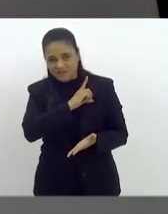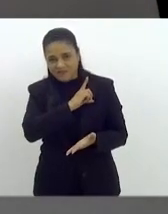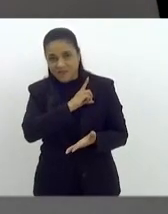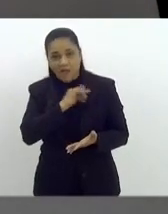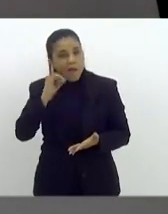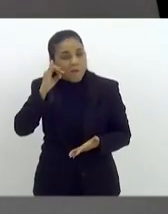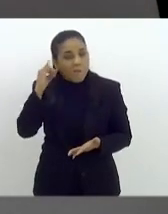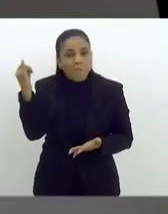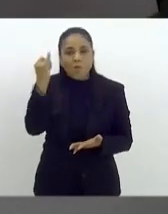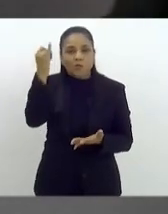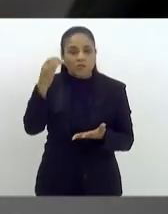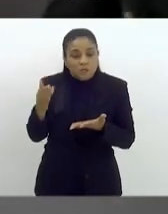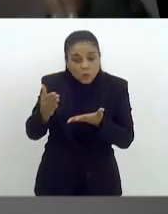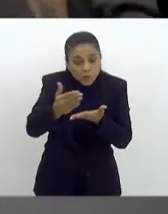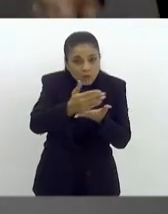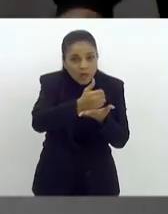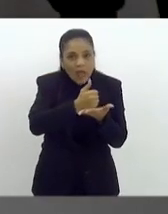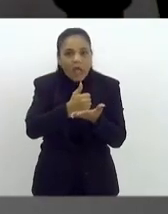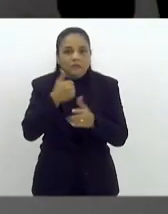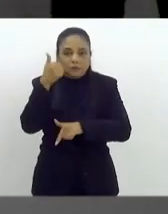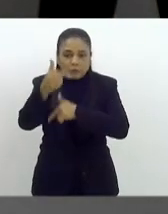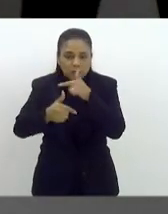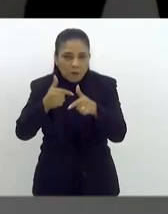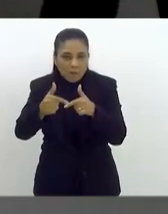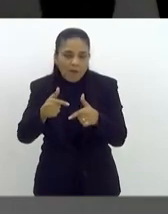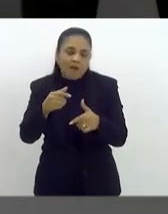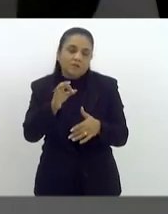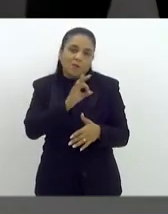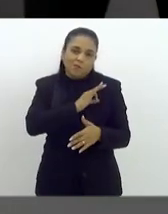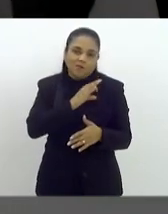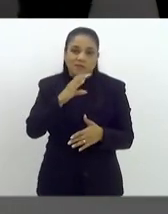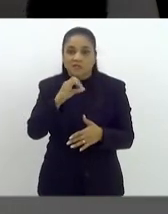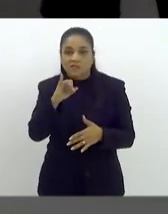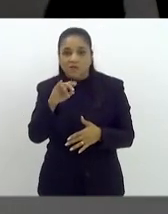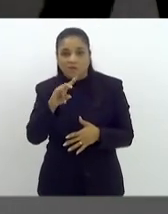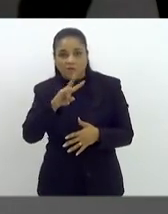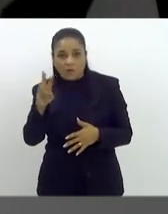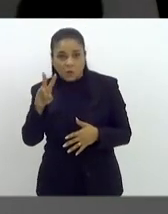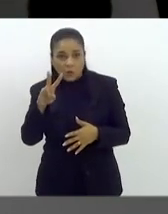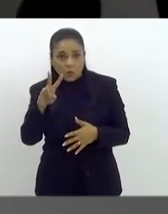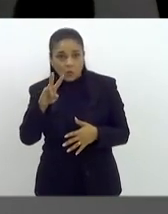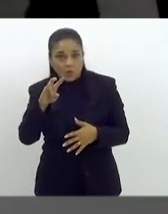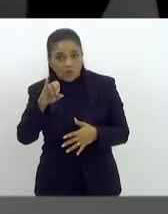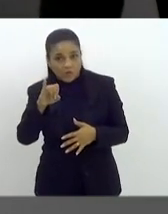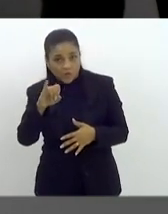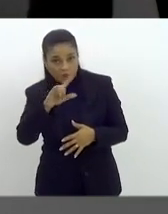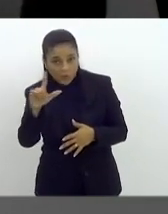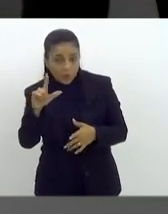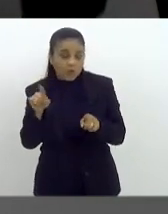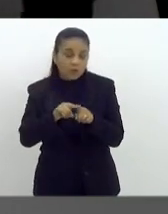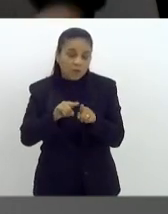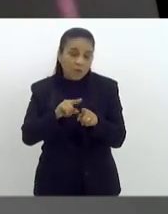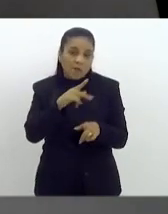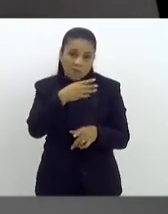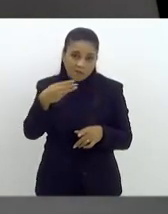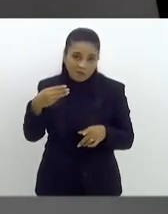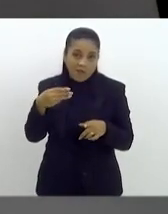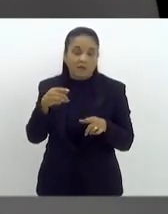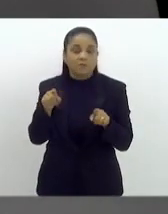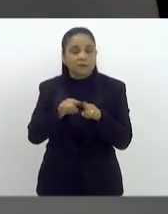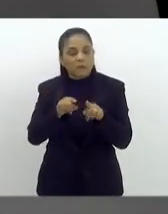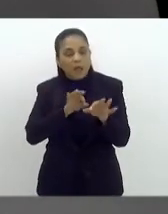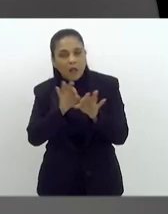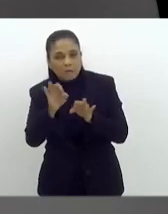não só para o trabalho dos Senhores né da Polícia Civil da Polícia Militar mas para elaboração de políticas públicas então a gente